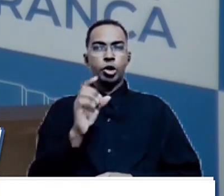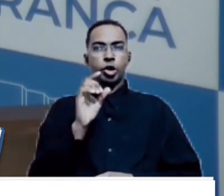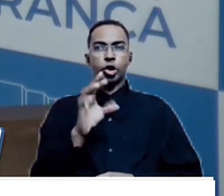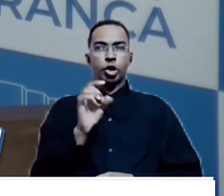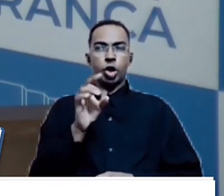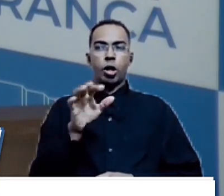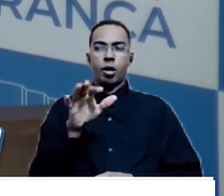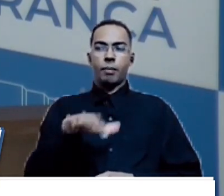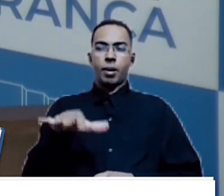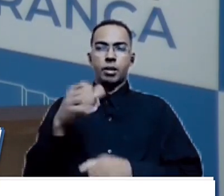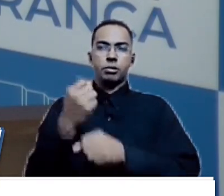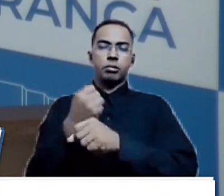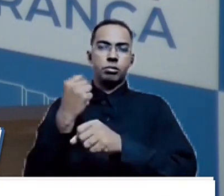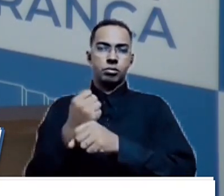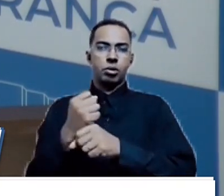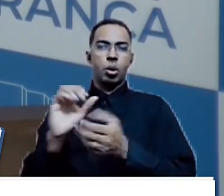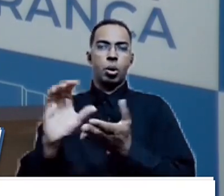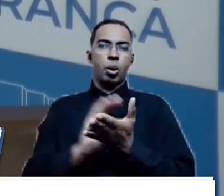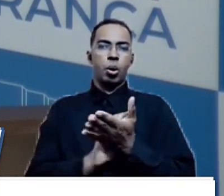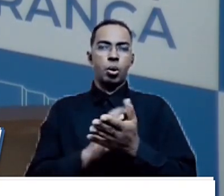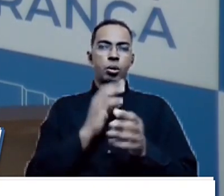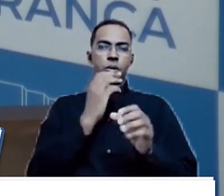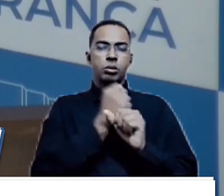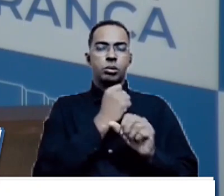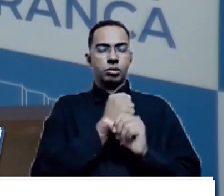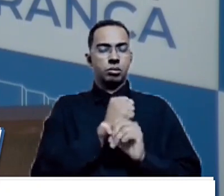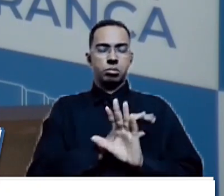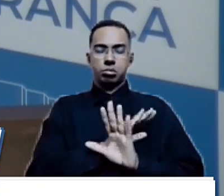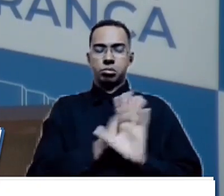obra recursos do orçamento